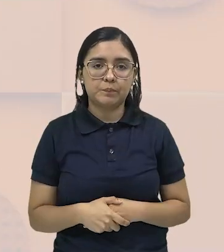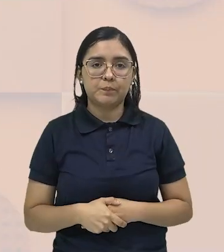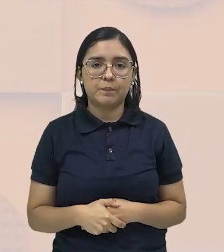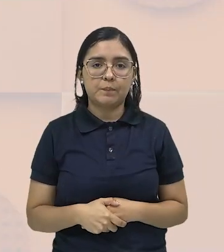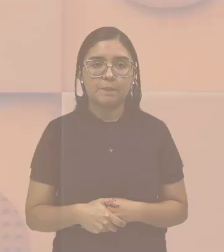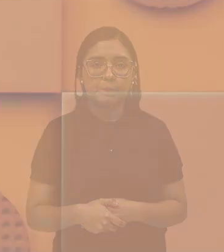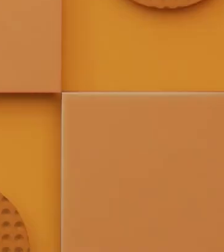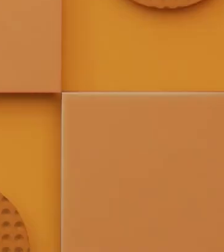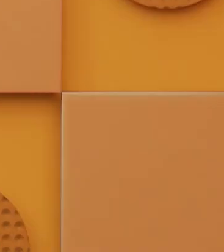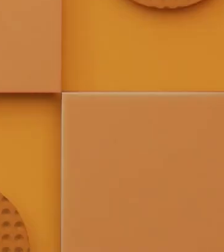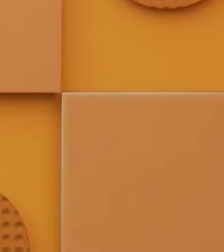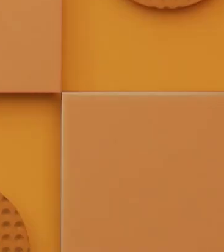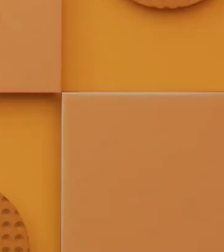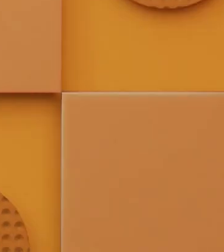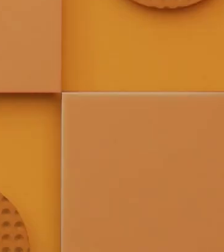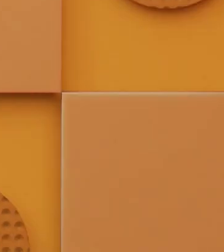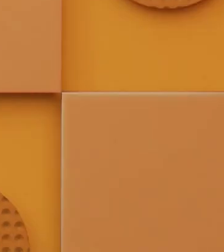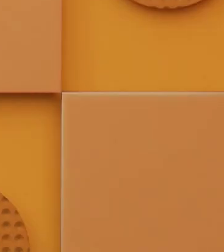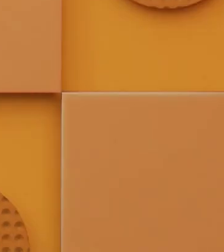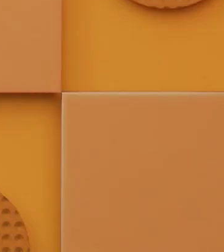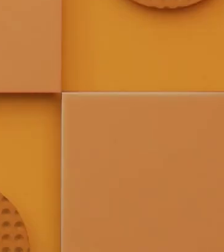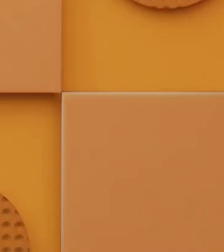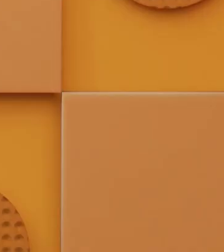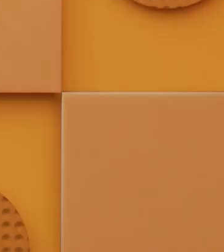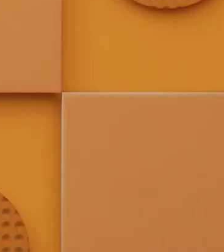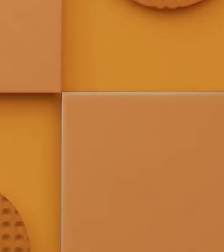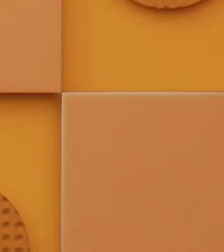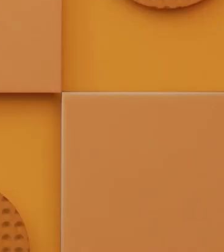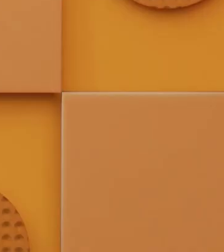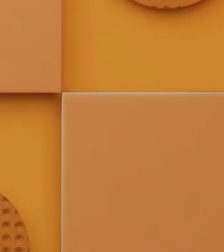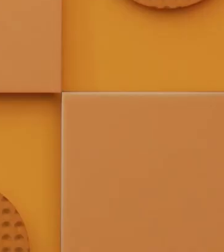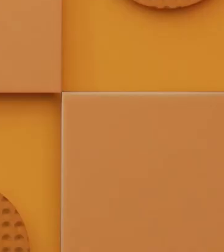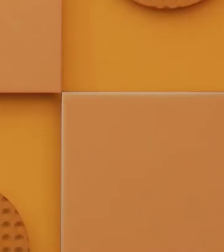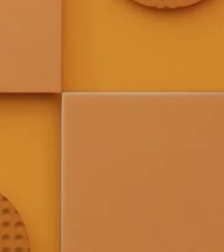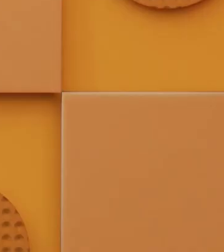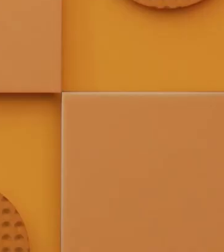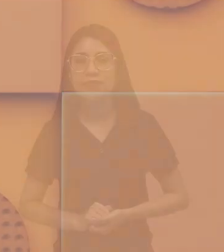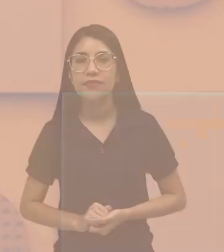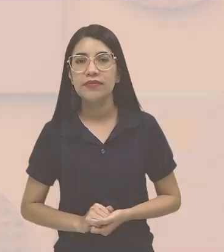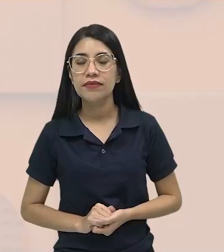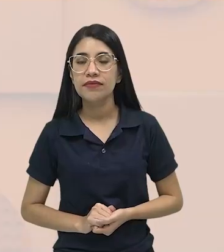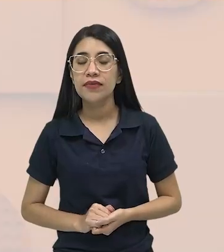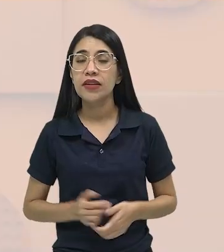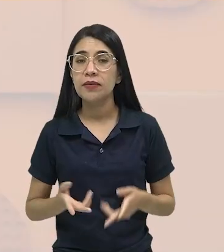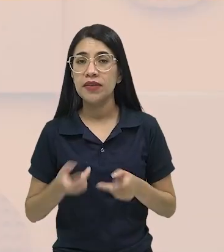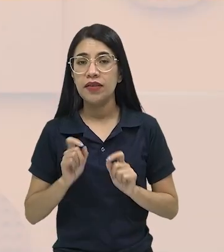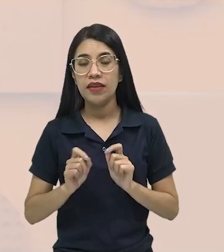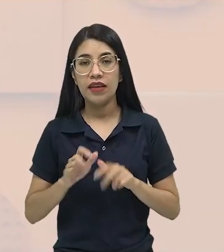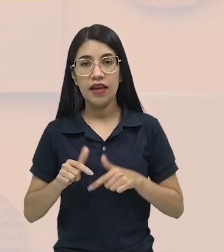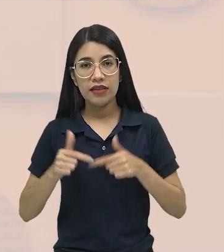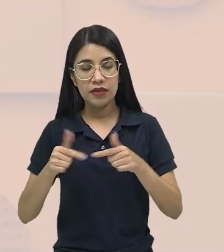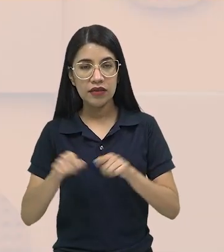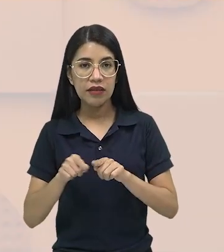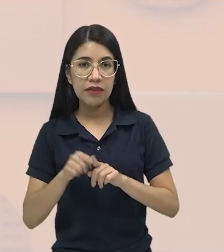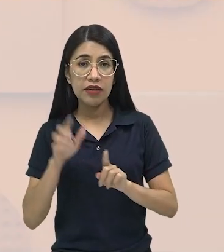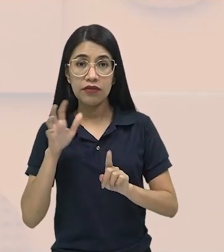Então percebam o quanto essa ação ela vai além da questão política, né? Ela afeta a sociedade como um todo,